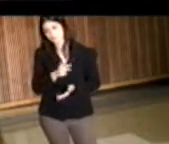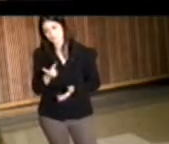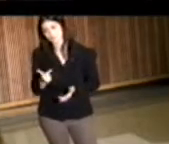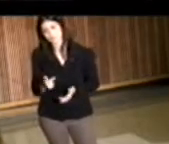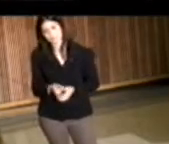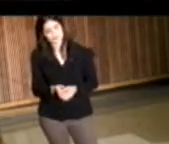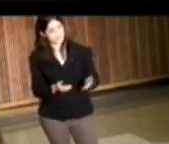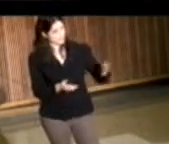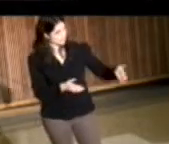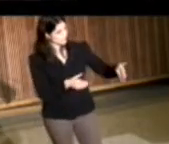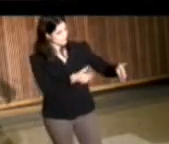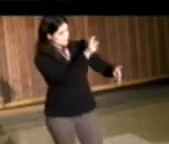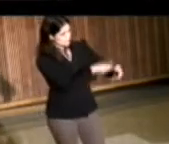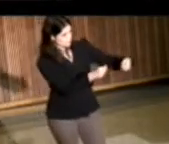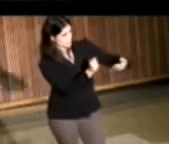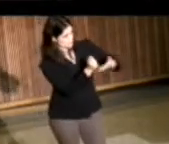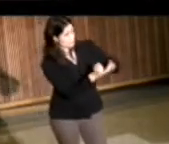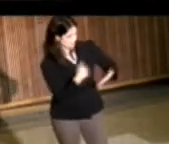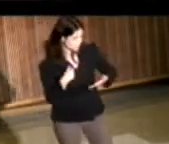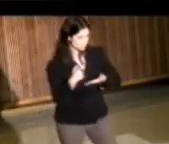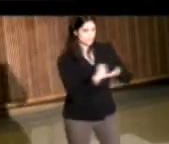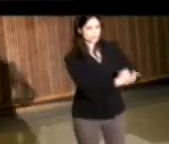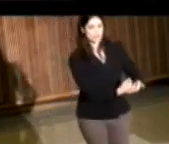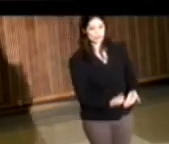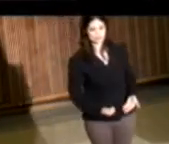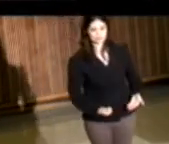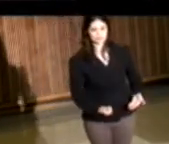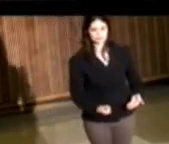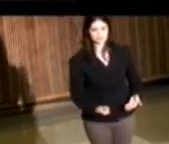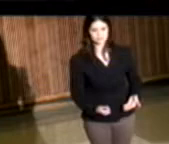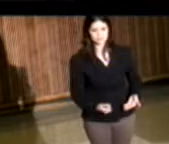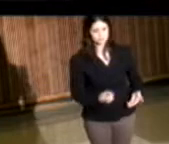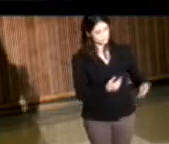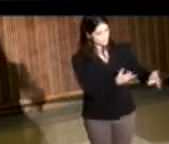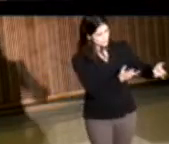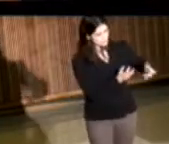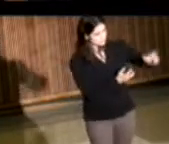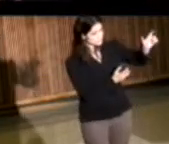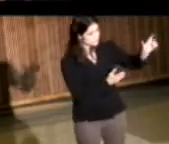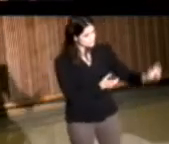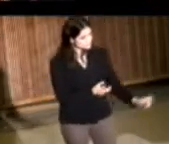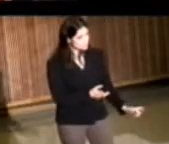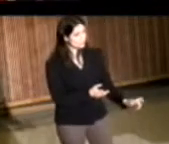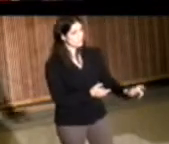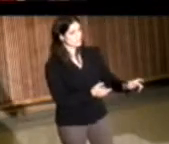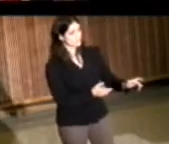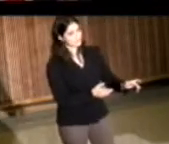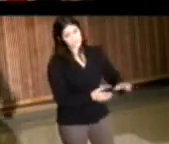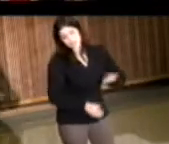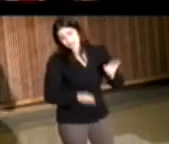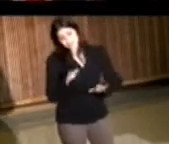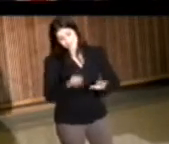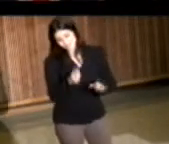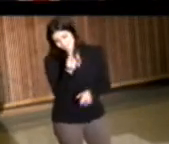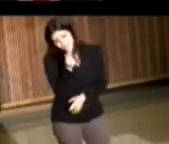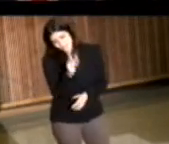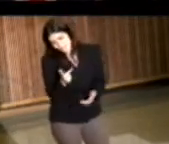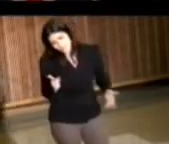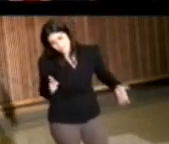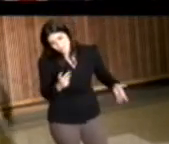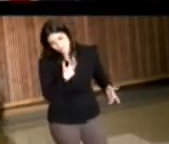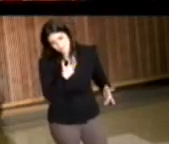Então às vezes eu passo por um menino que estou vendo a história dele, e às vezes eu posso, às vezes eu não posso, mas